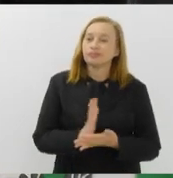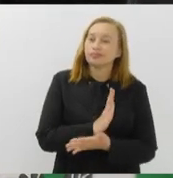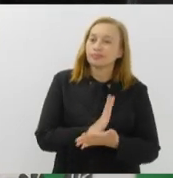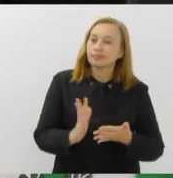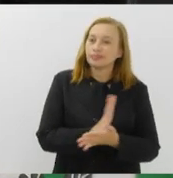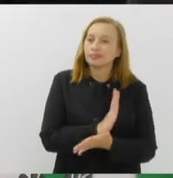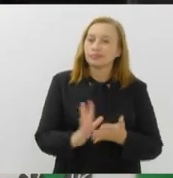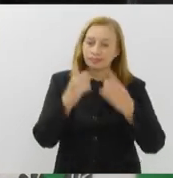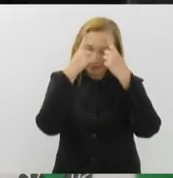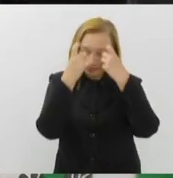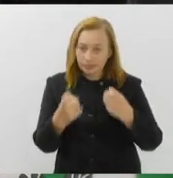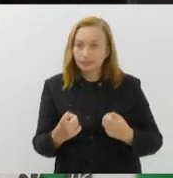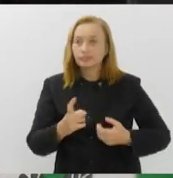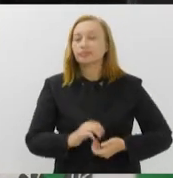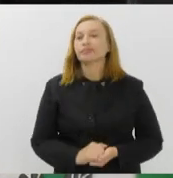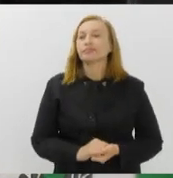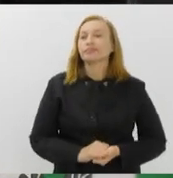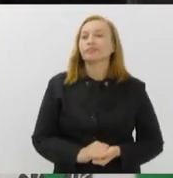essas violências elas são